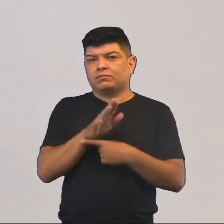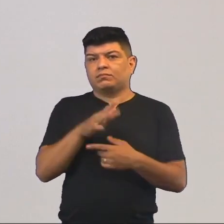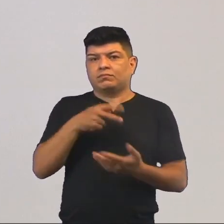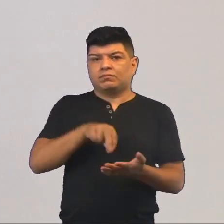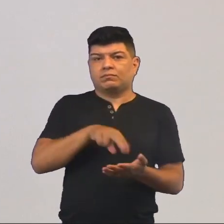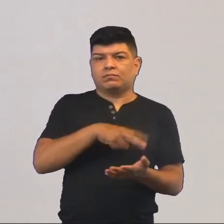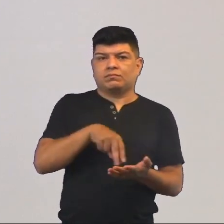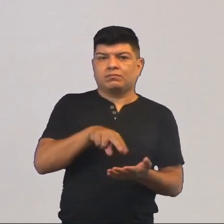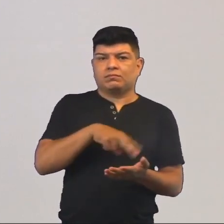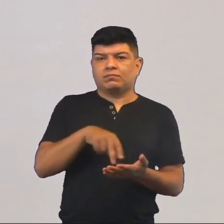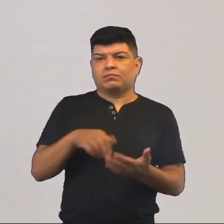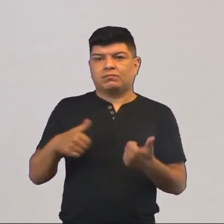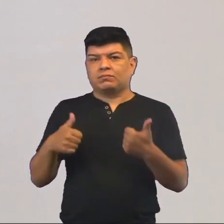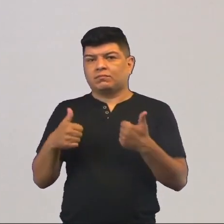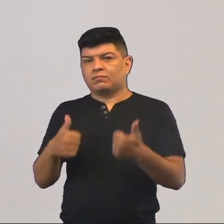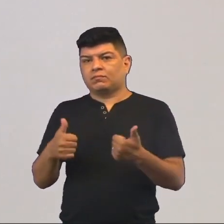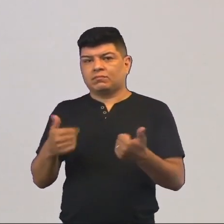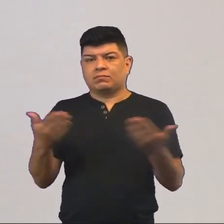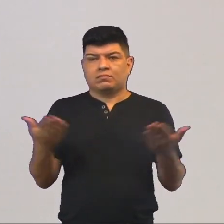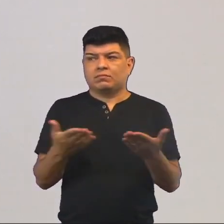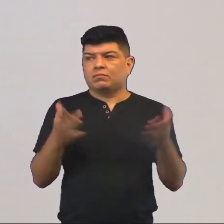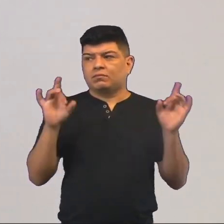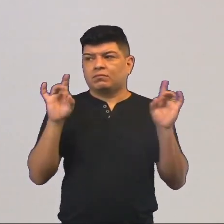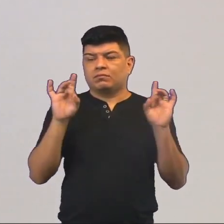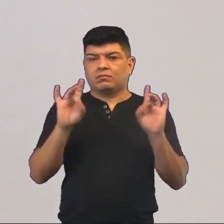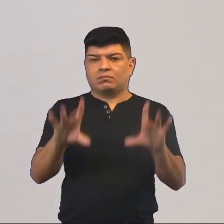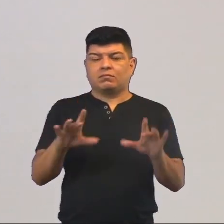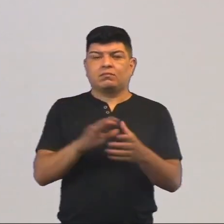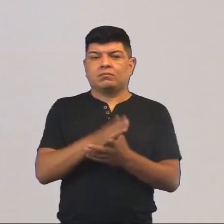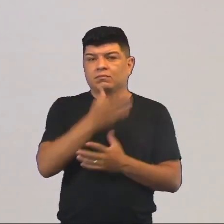a dança, né? Então, por hoje é só.